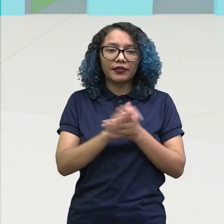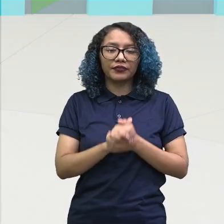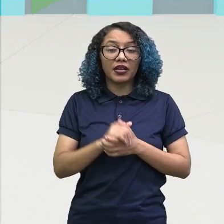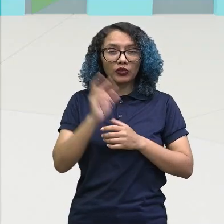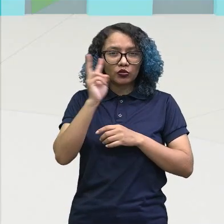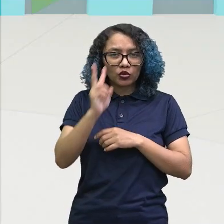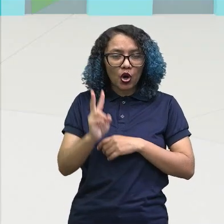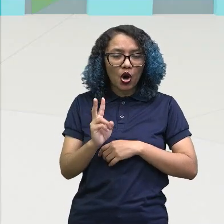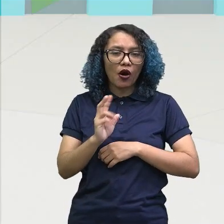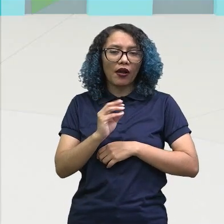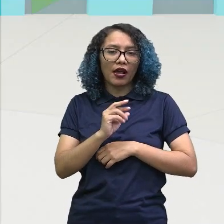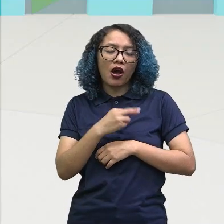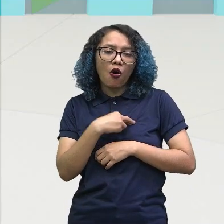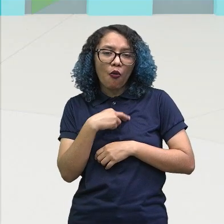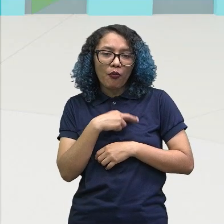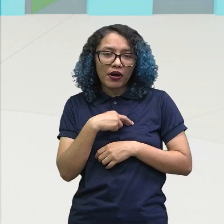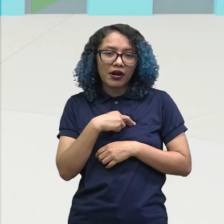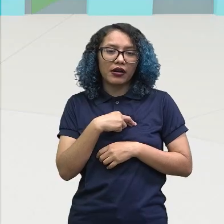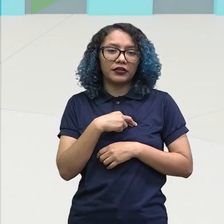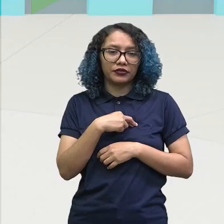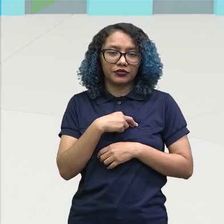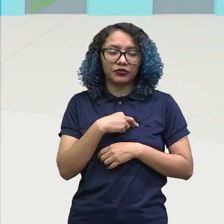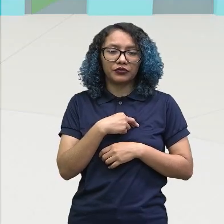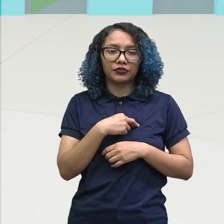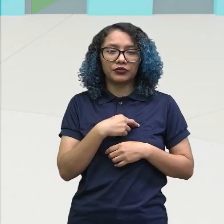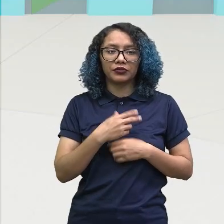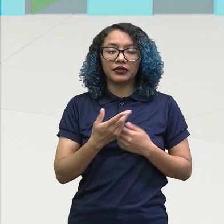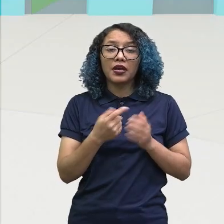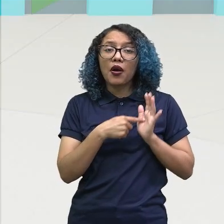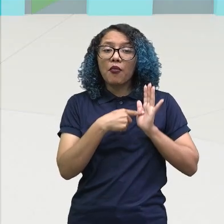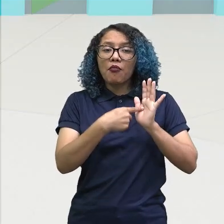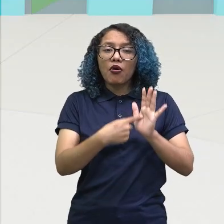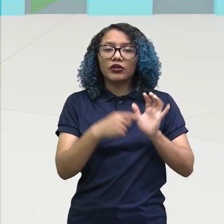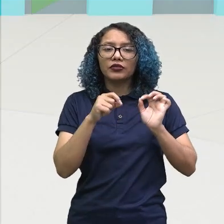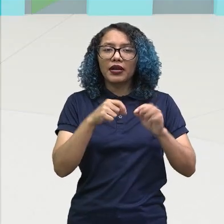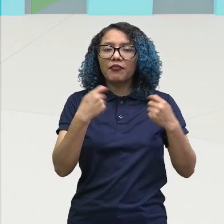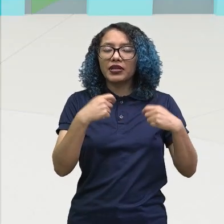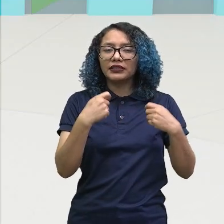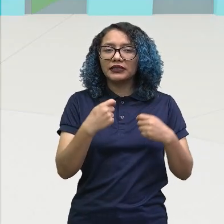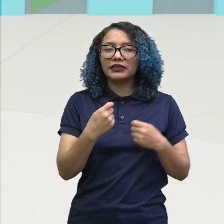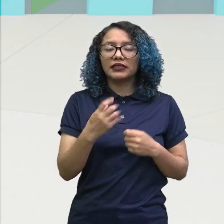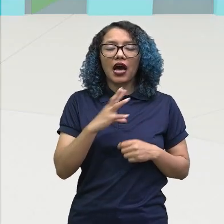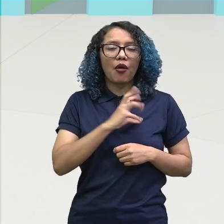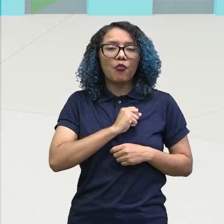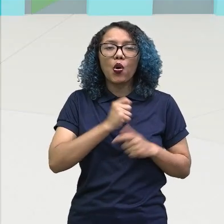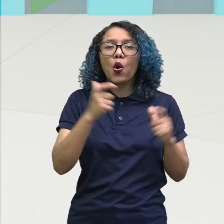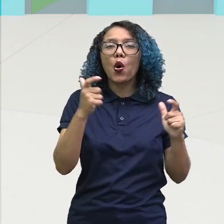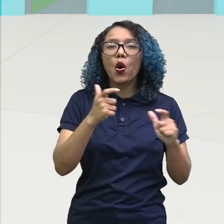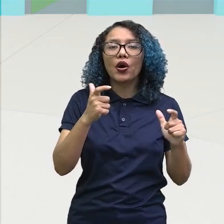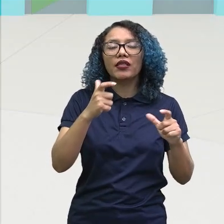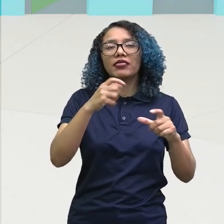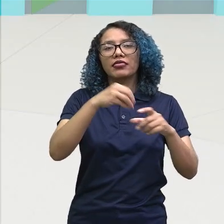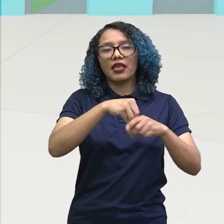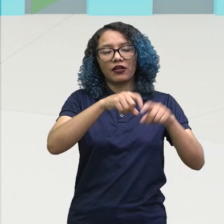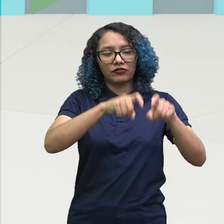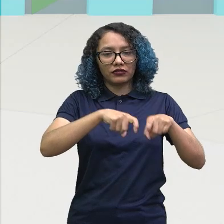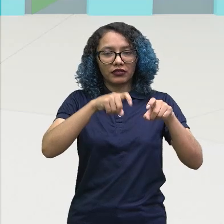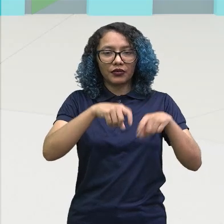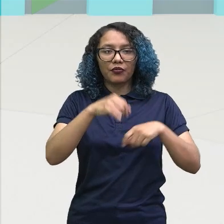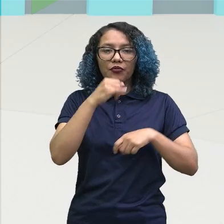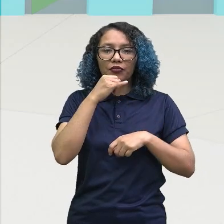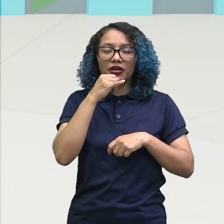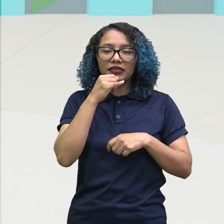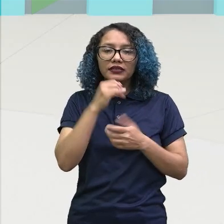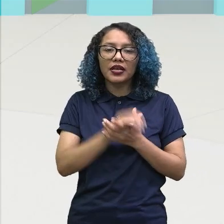exemplo, vai indicar que deve-se viver esse amor no campo. E aí a gente vai ter algumas expressões como carpe